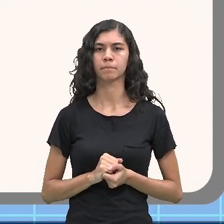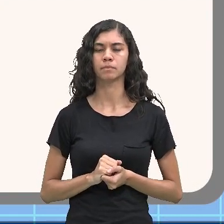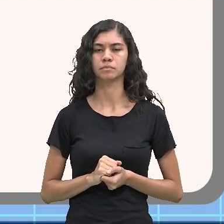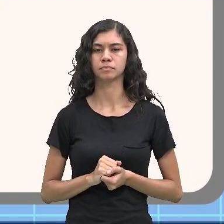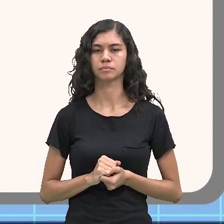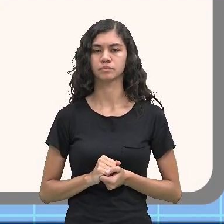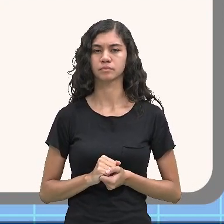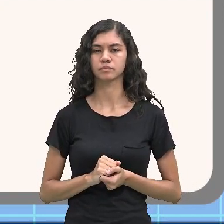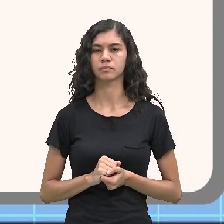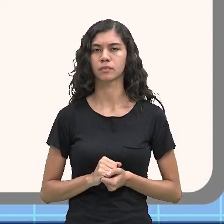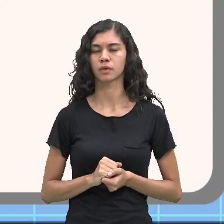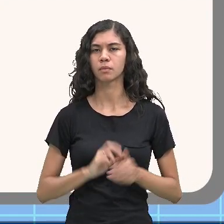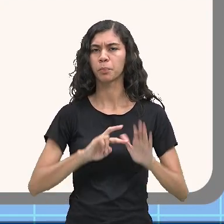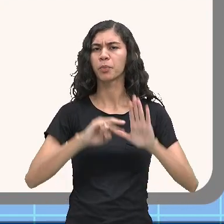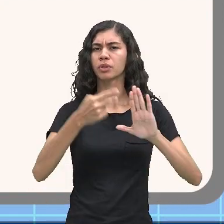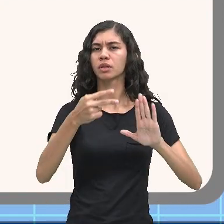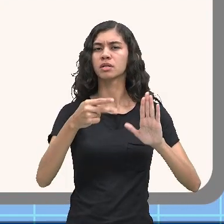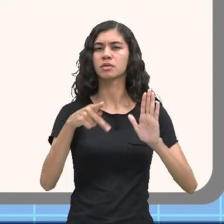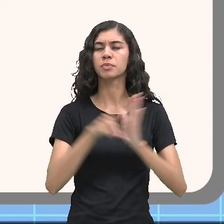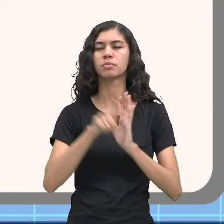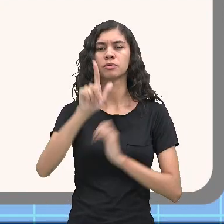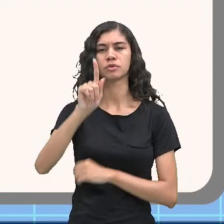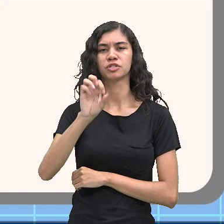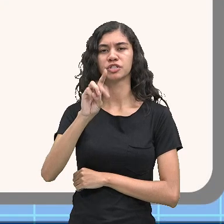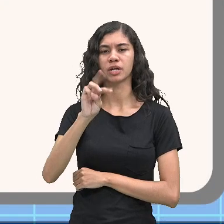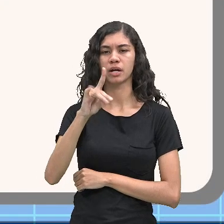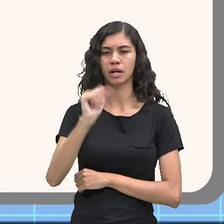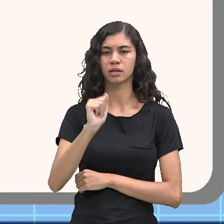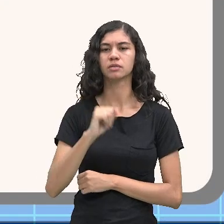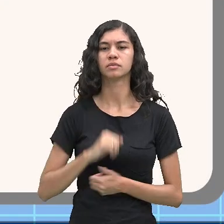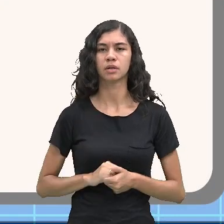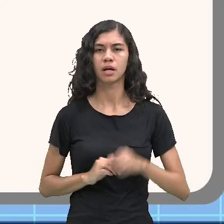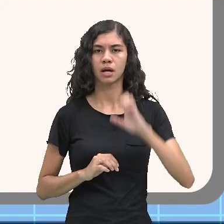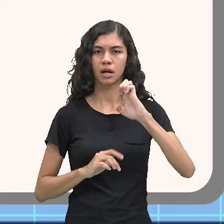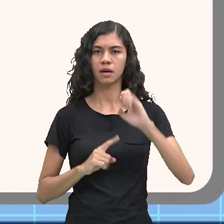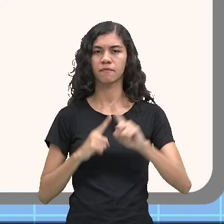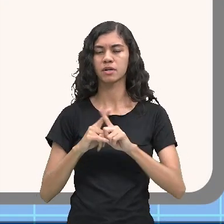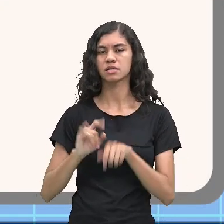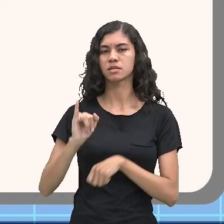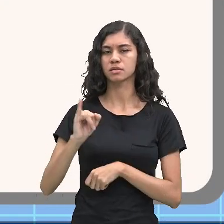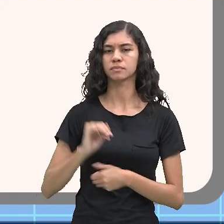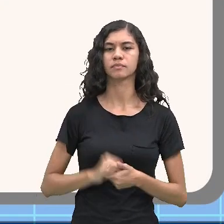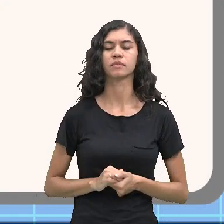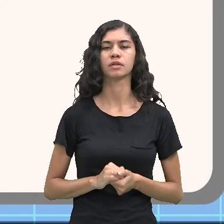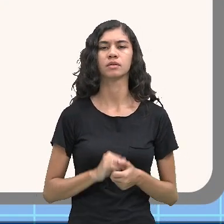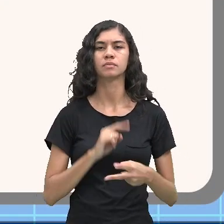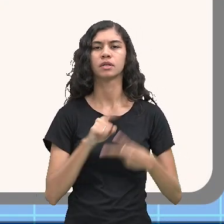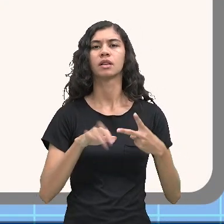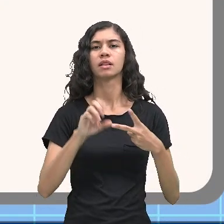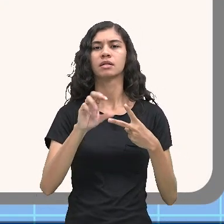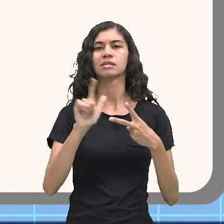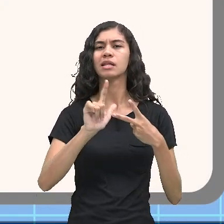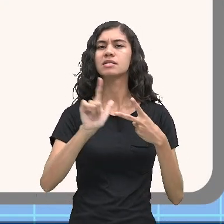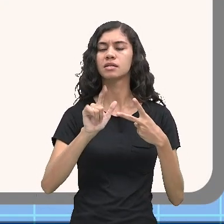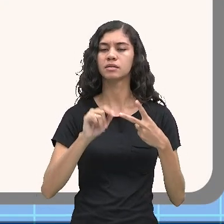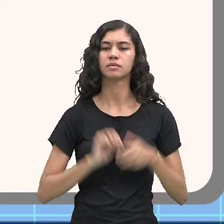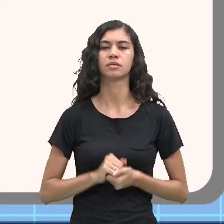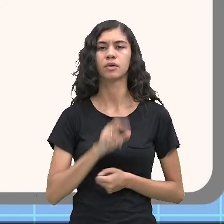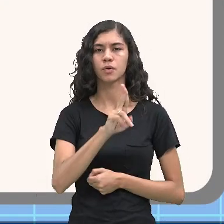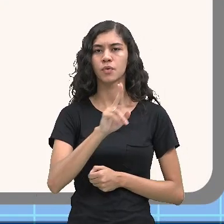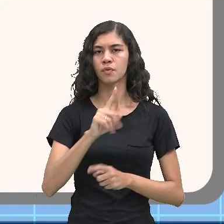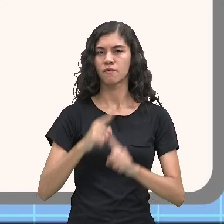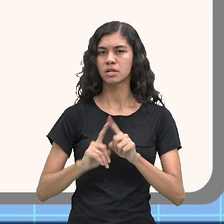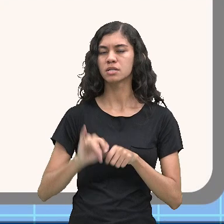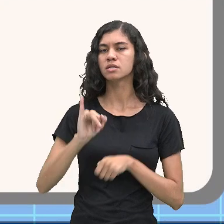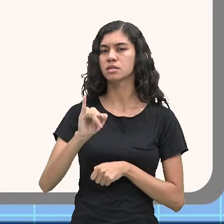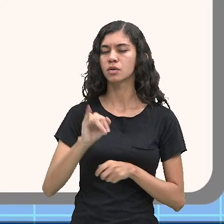potência gerada, nós já sabemos, E vezes I. A potência lançada vai ser U vezes I, tá certo? U